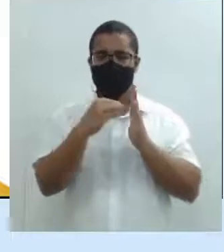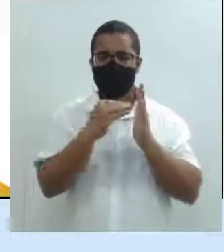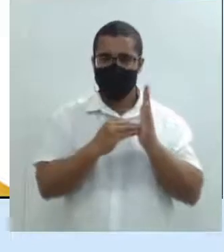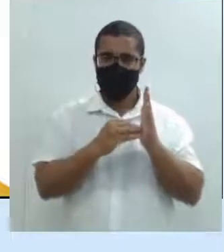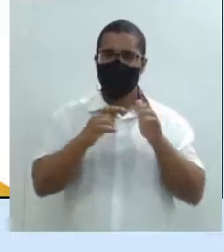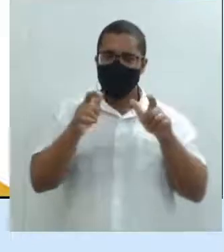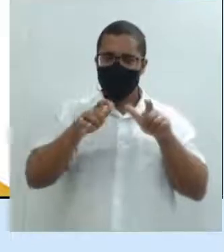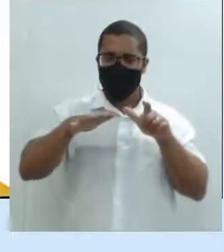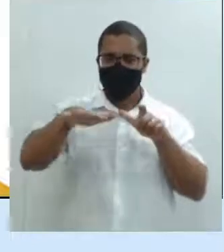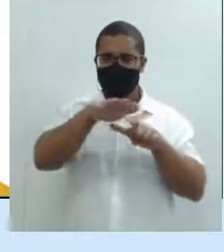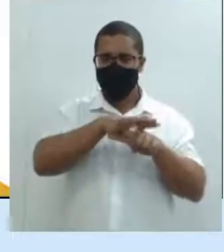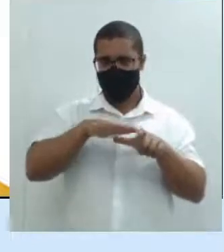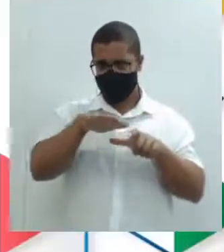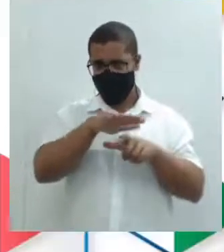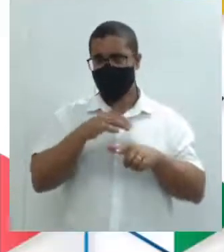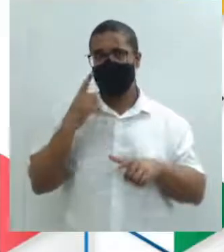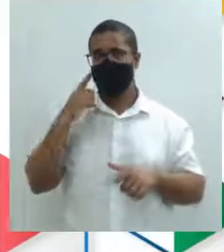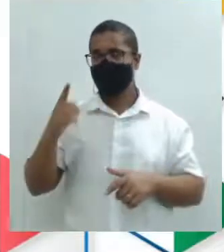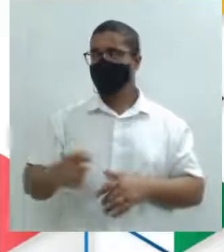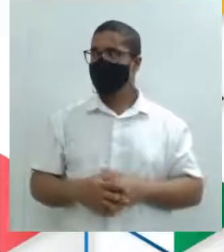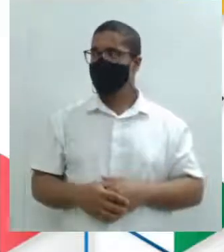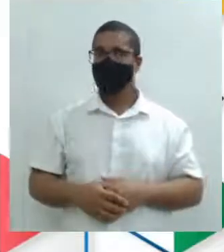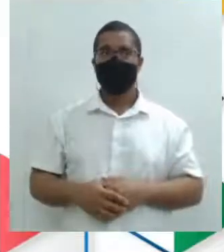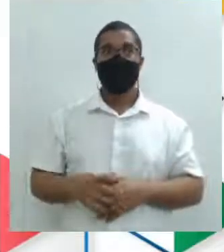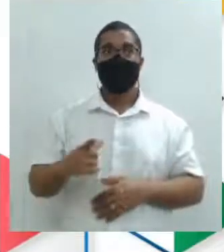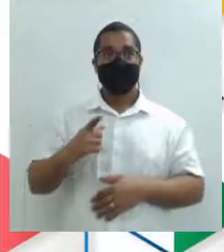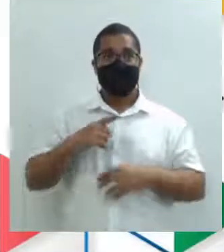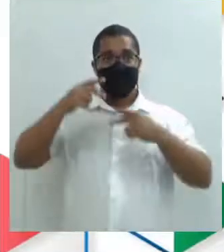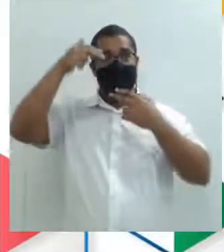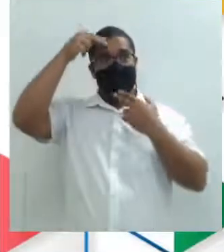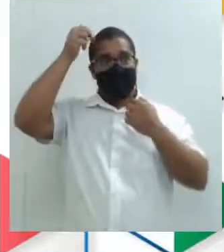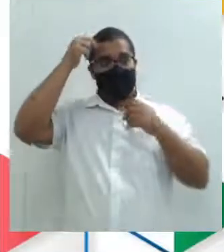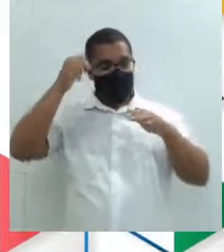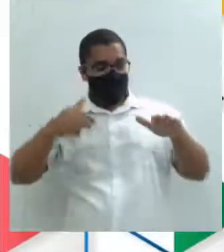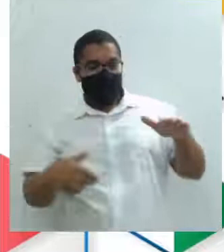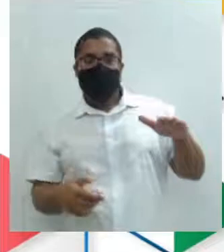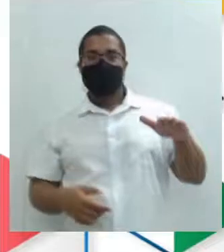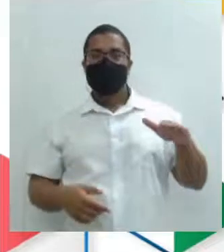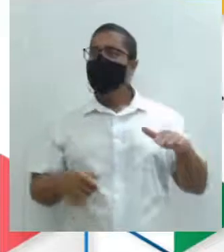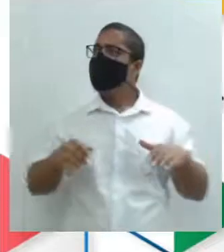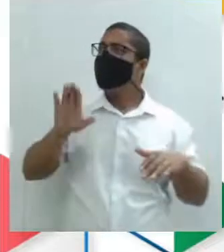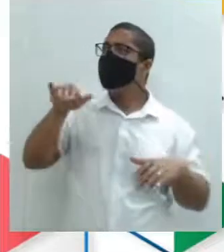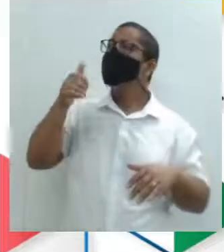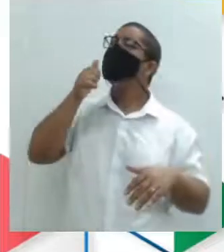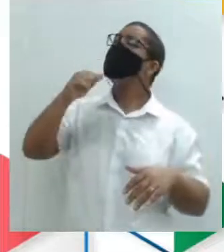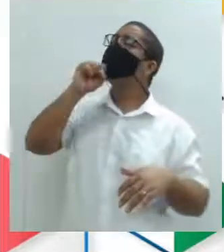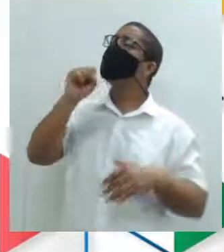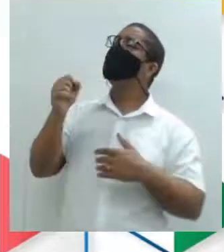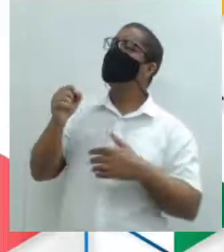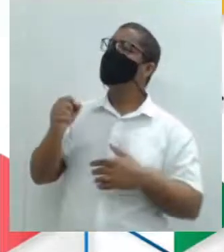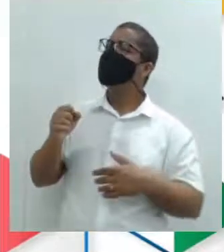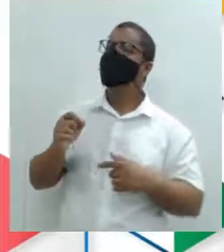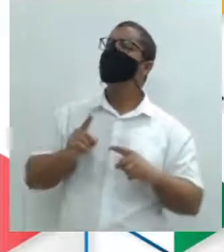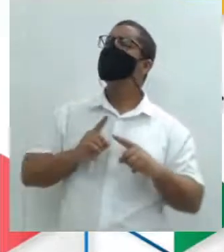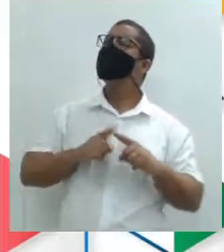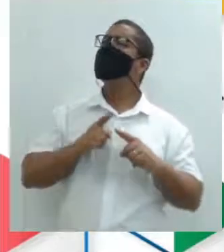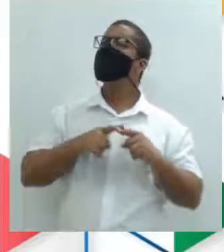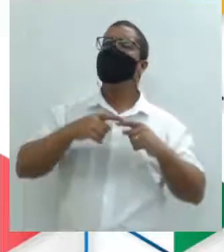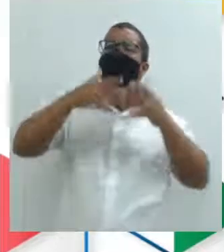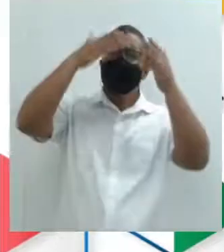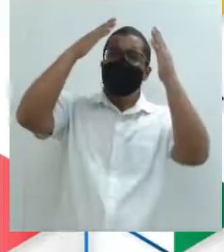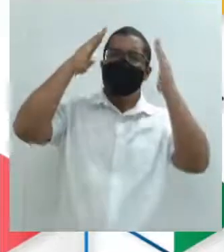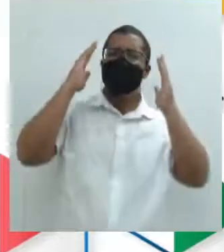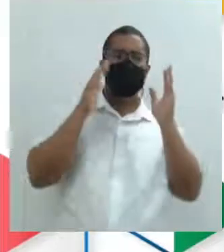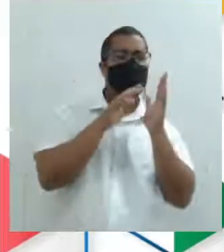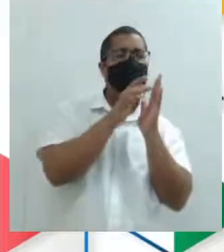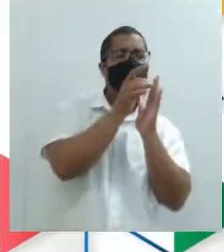esse meme, olha só. Temos aí o bode menorzinho que diz assim: Maninha, por que as noivas se vestem